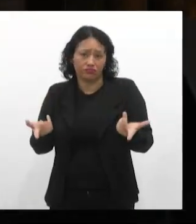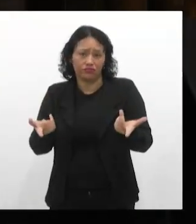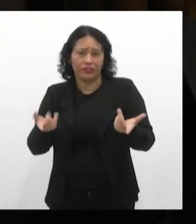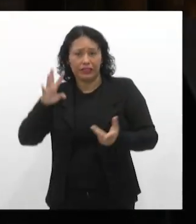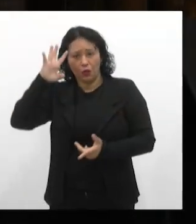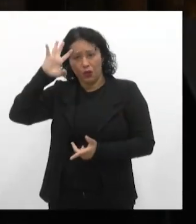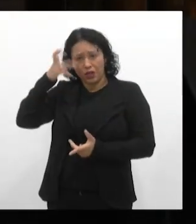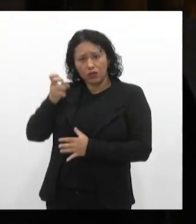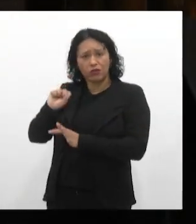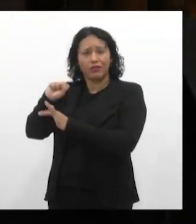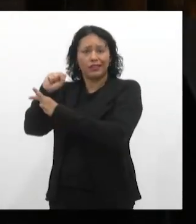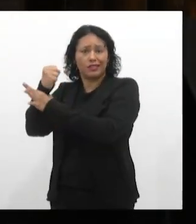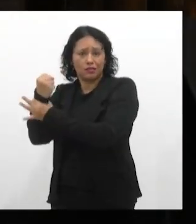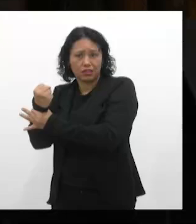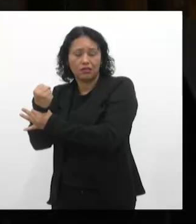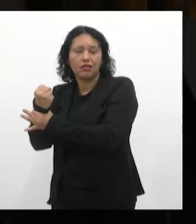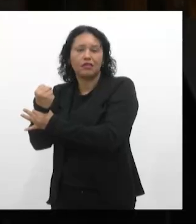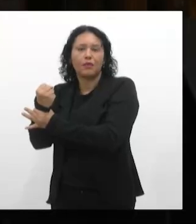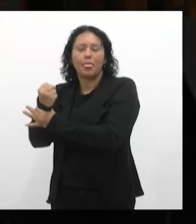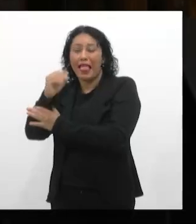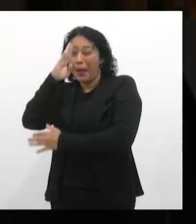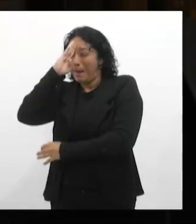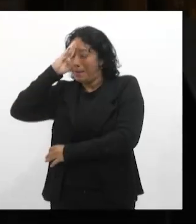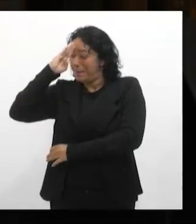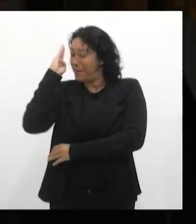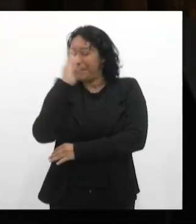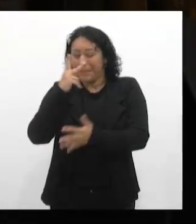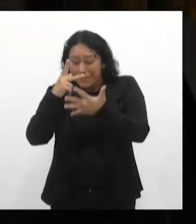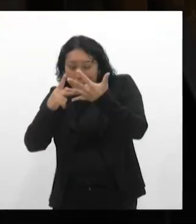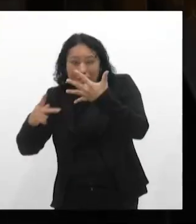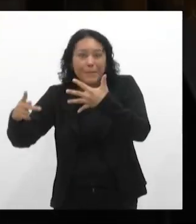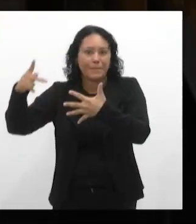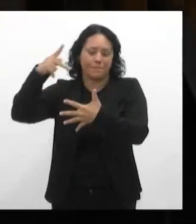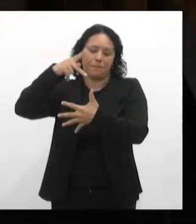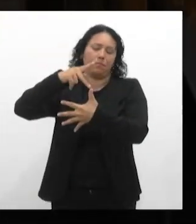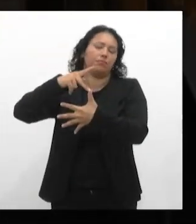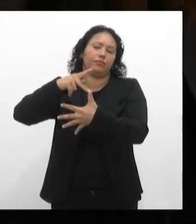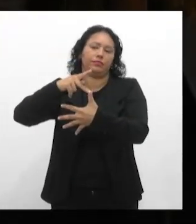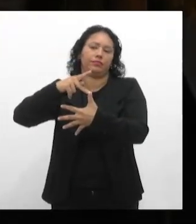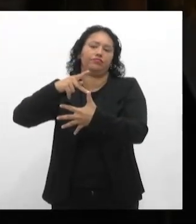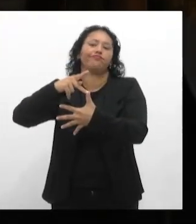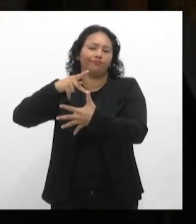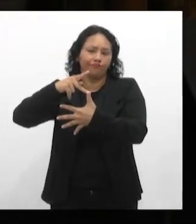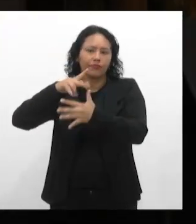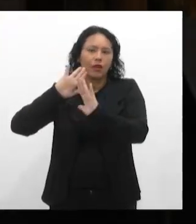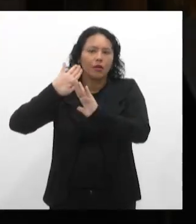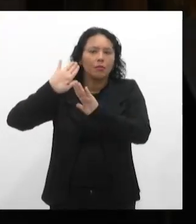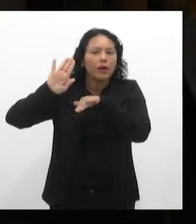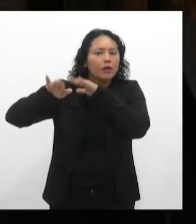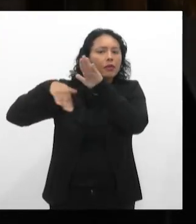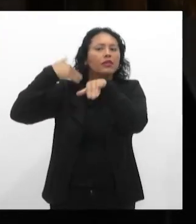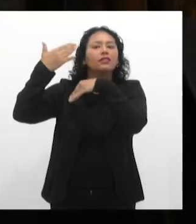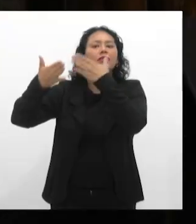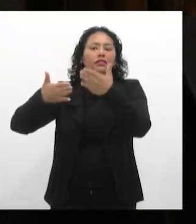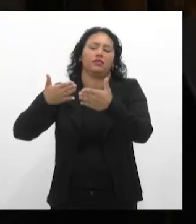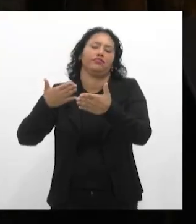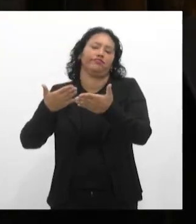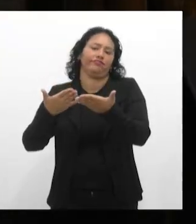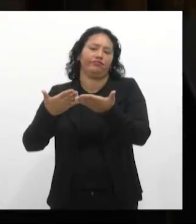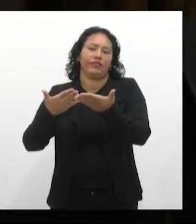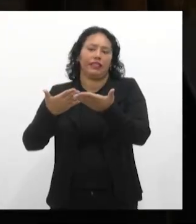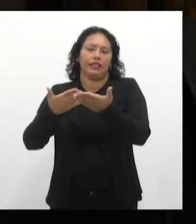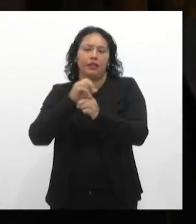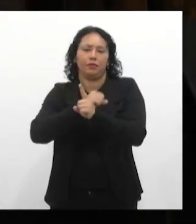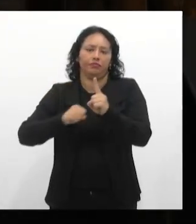segurança pública é primordial para a política de desenvolvimento econômico e social. E não vai